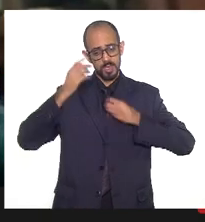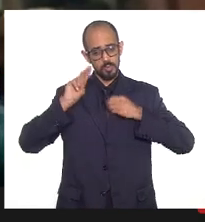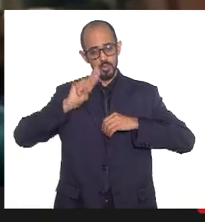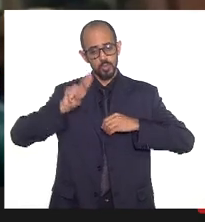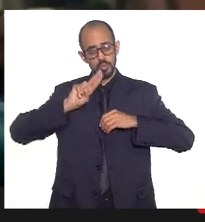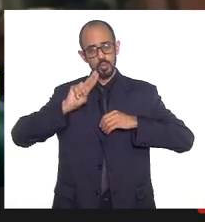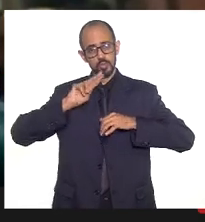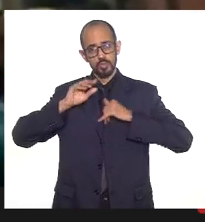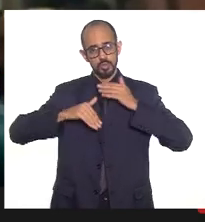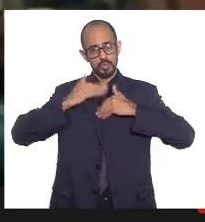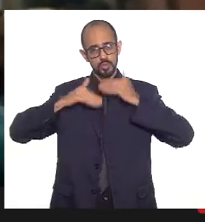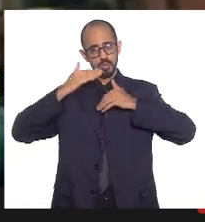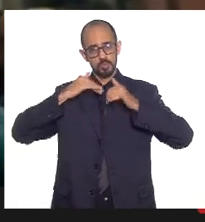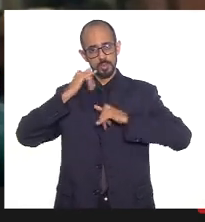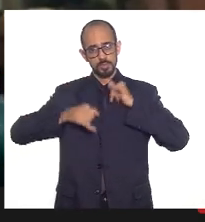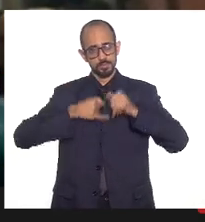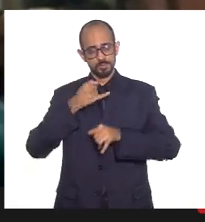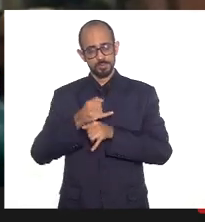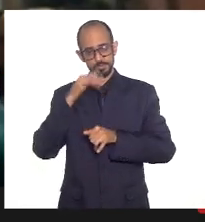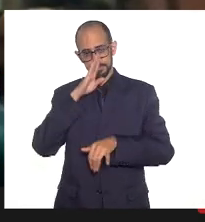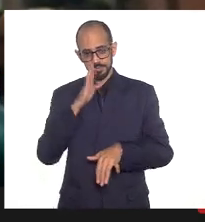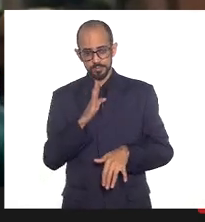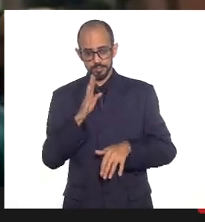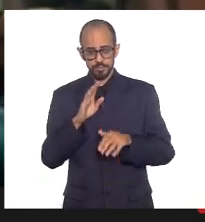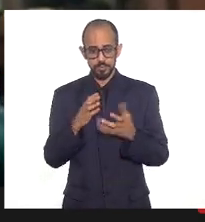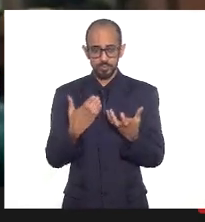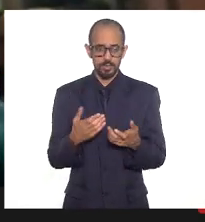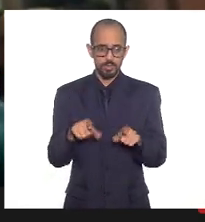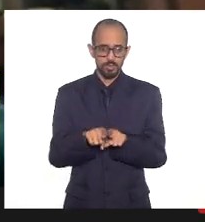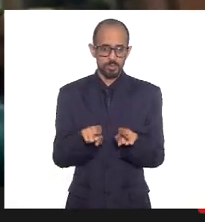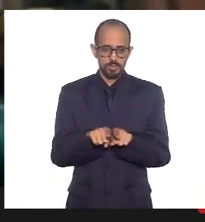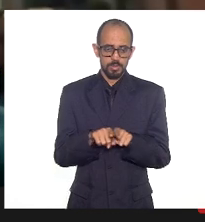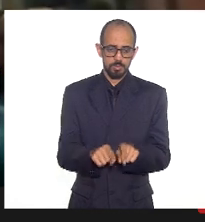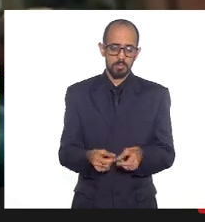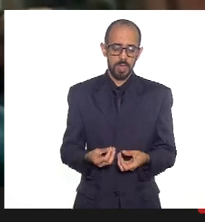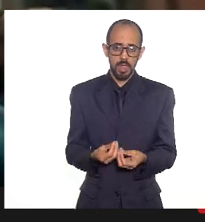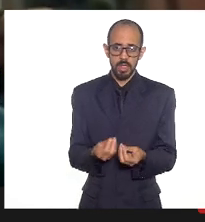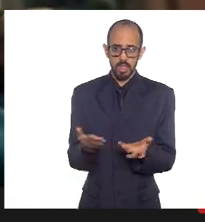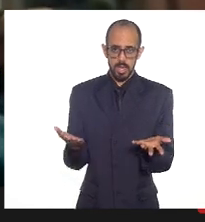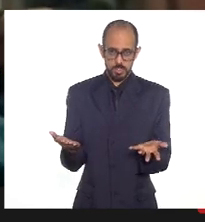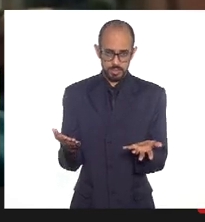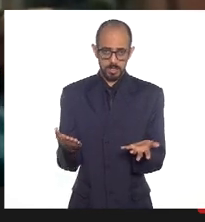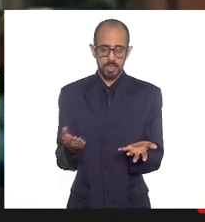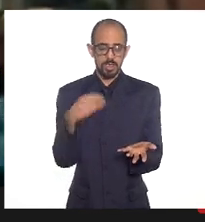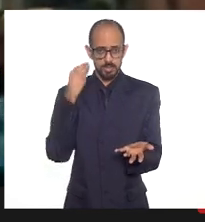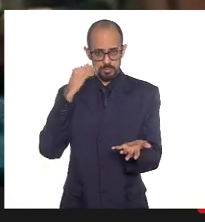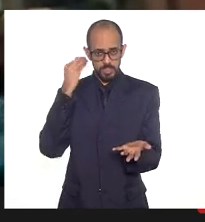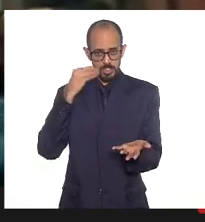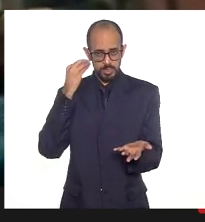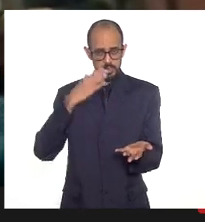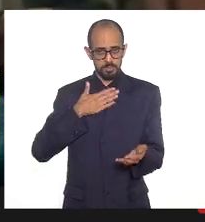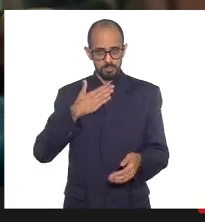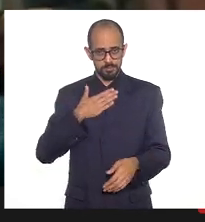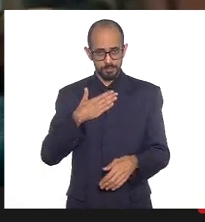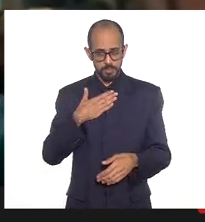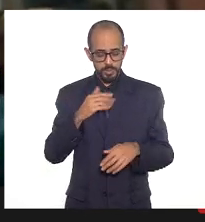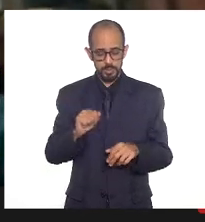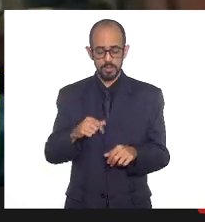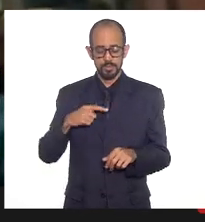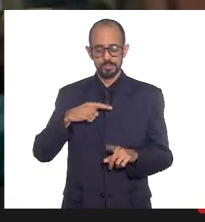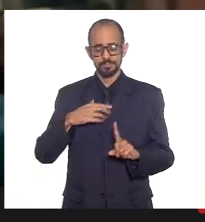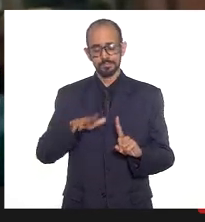desenvolvimento da internet no Brasil. E queria, então, trazer um pouco a partir dessa experiência que eu estou tendo o privilégio de ter